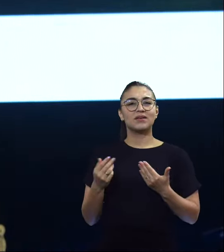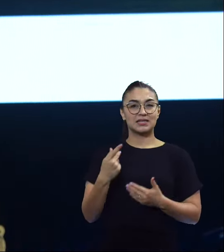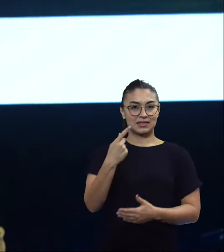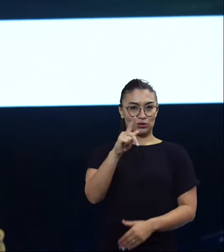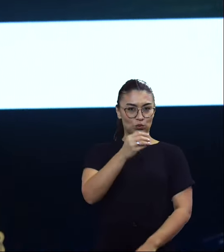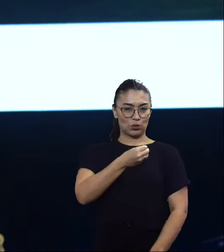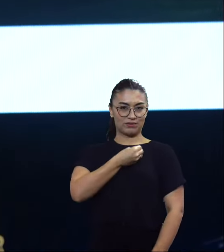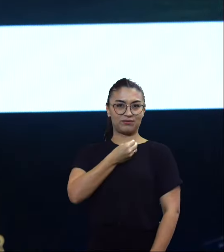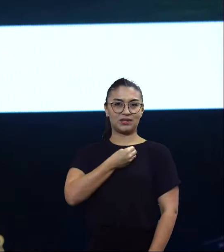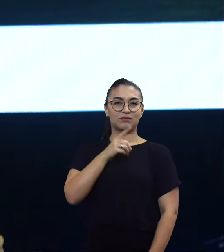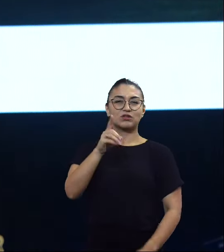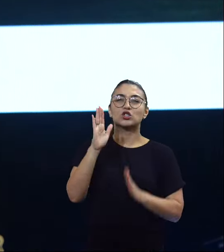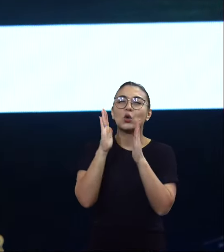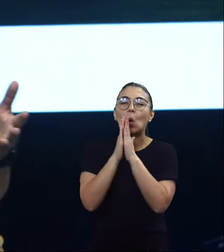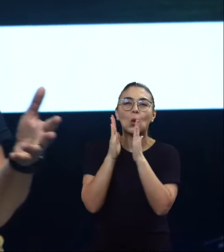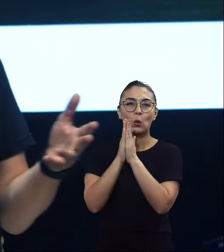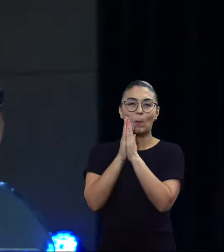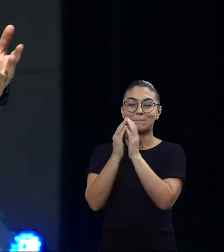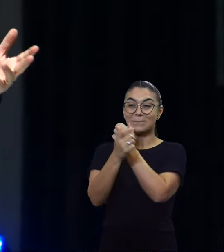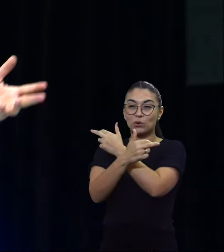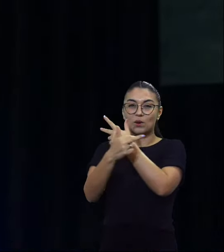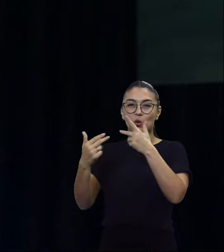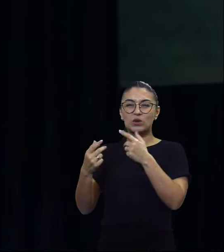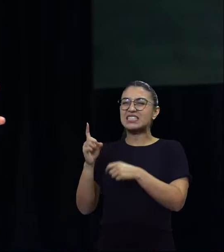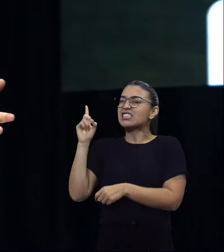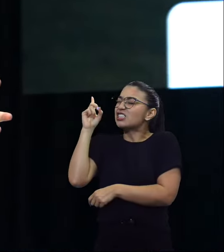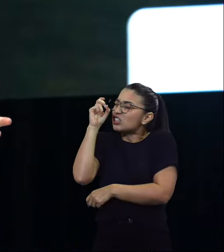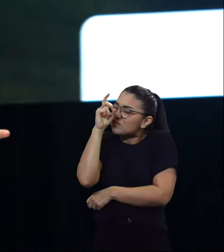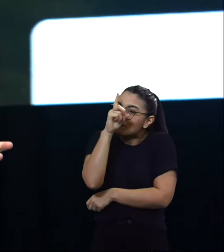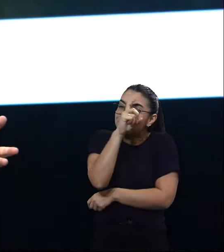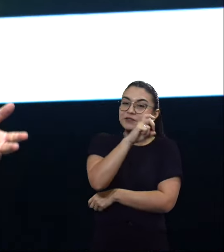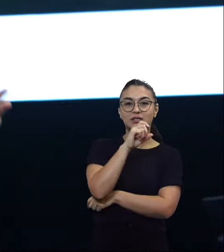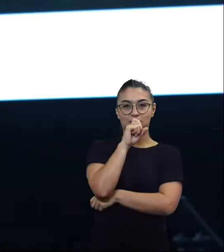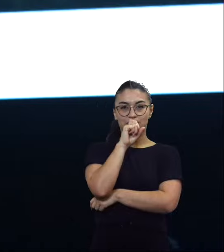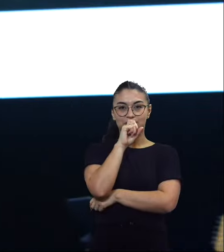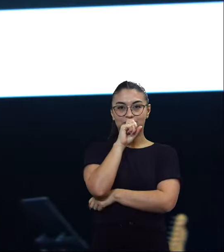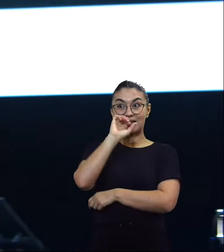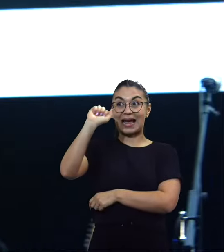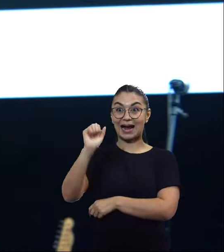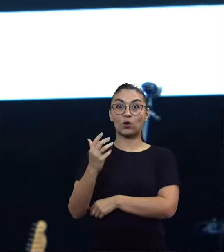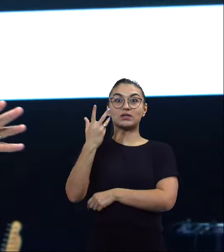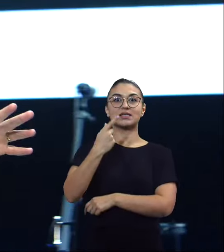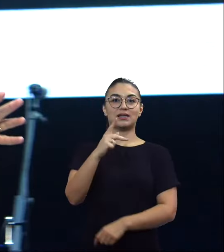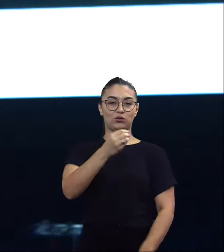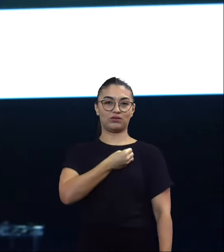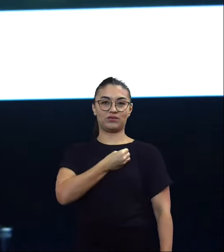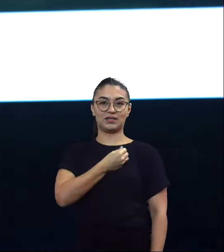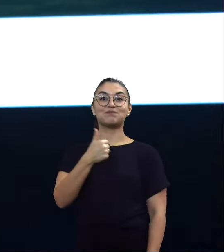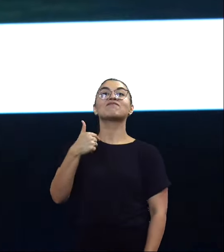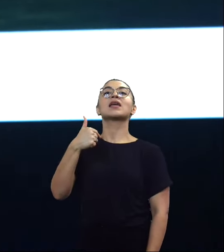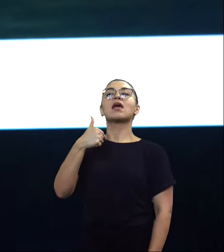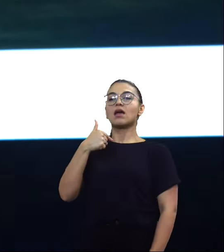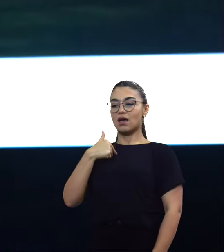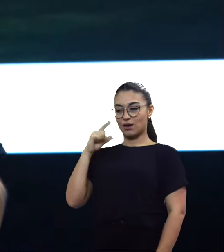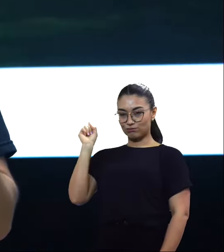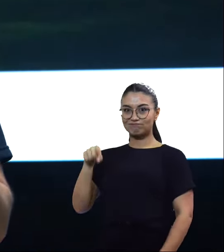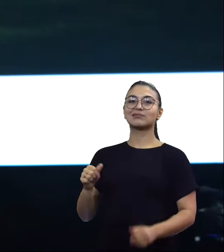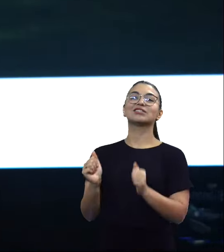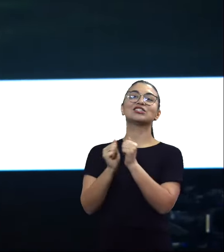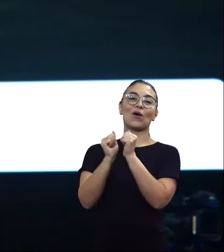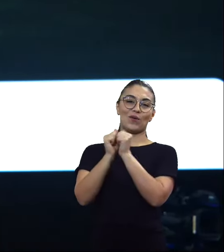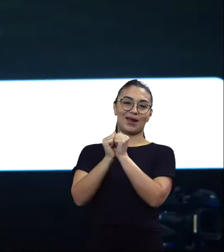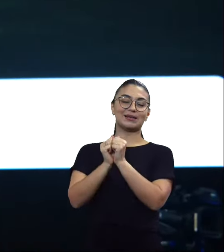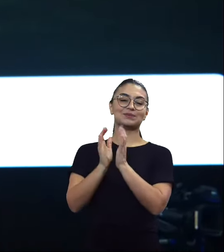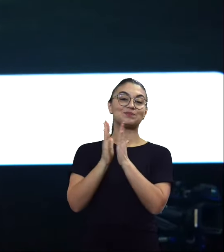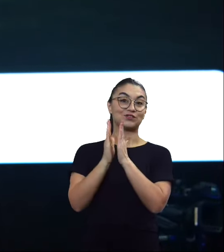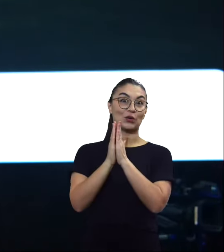acontecer? Talvez uma cura, talvez uma situação diferente. Olha, eu já orei por umas coisas bem estranhas, mas lembro que algumas vezes eu já orei para que